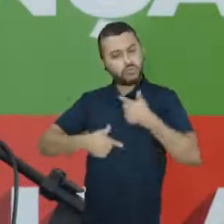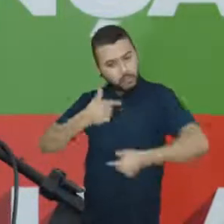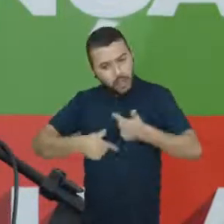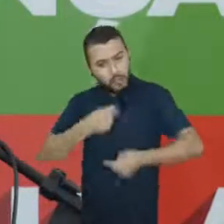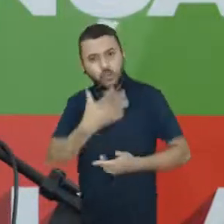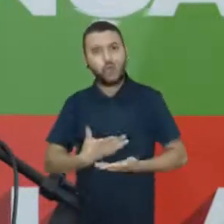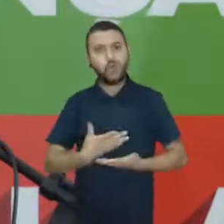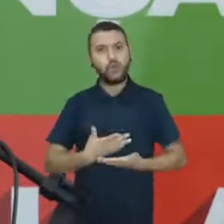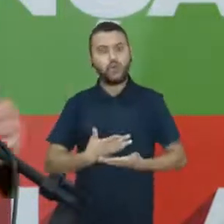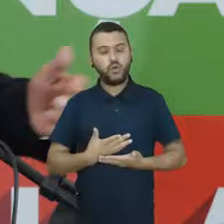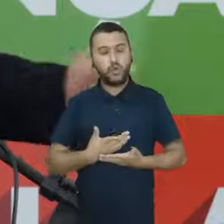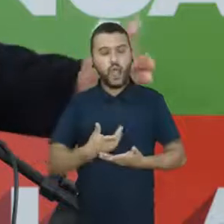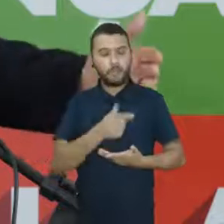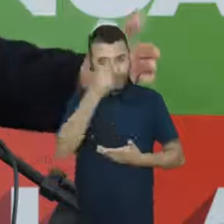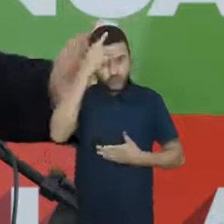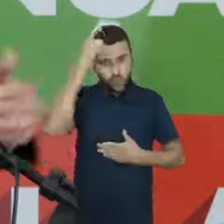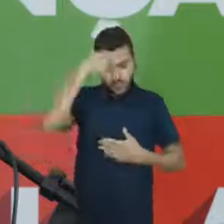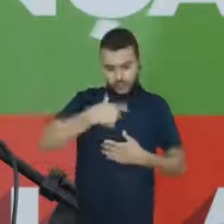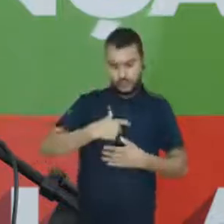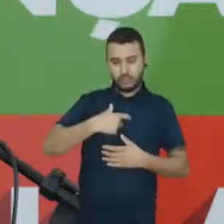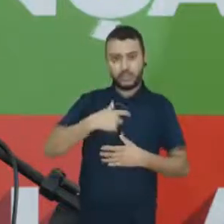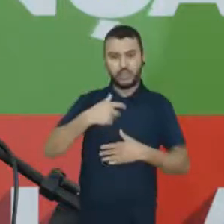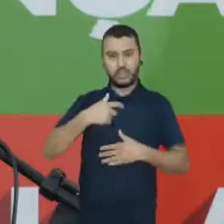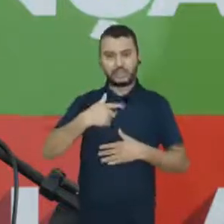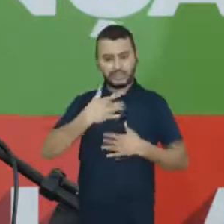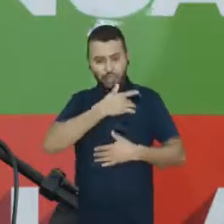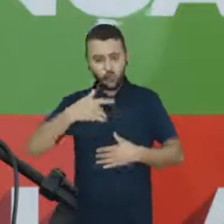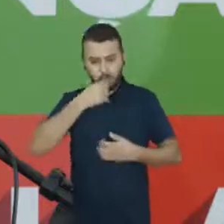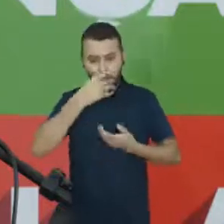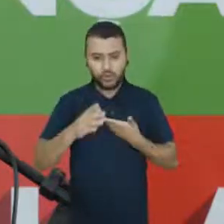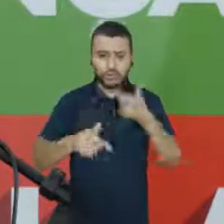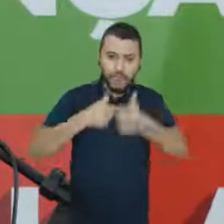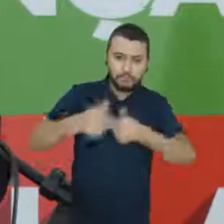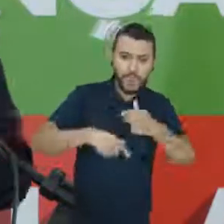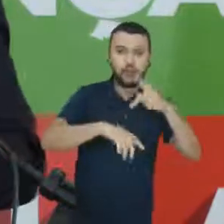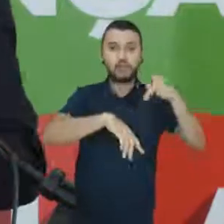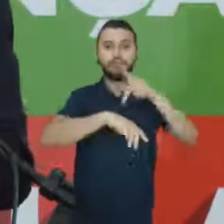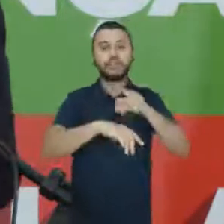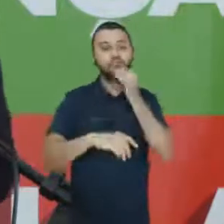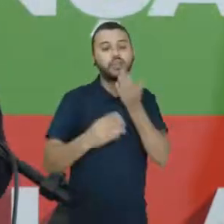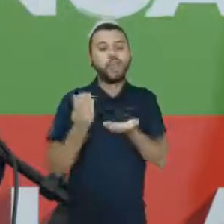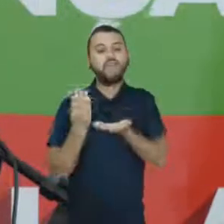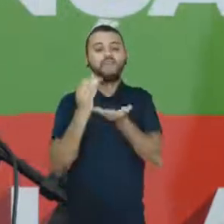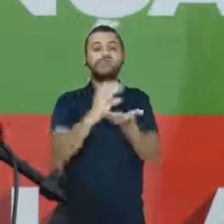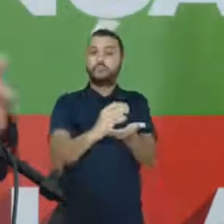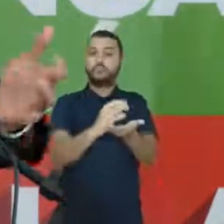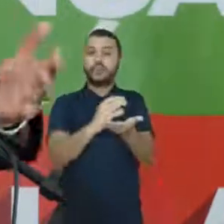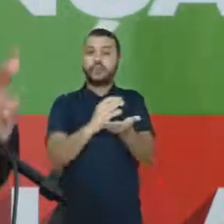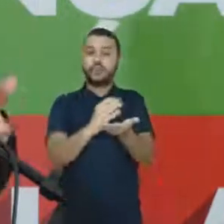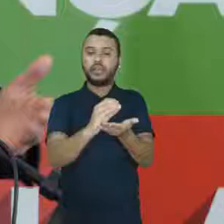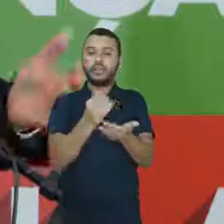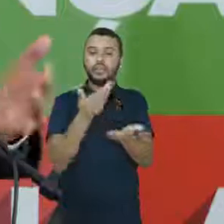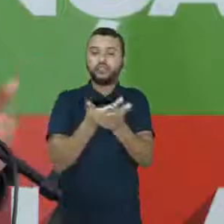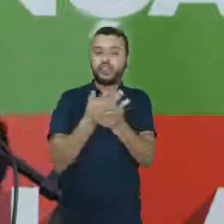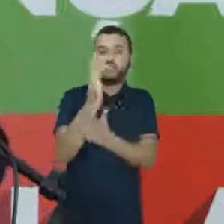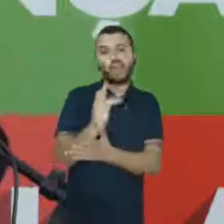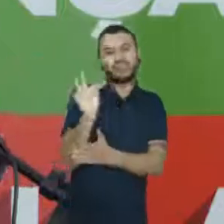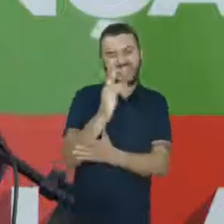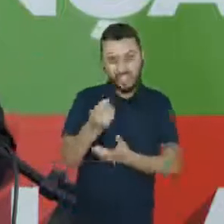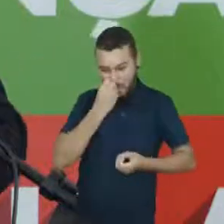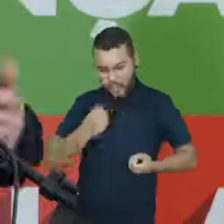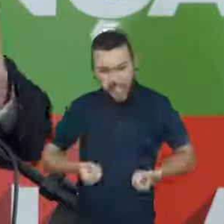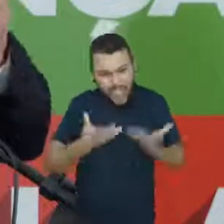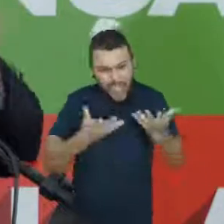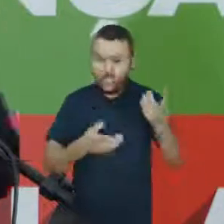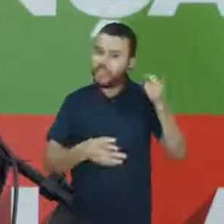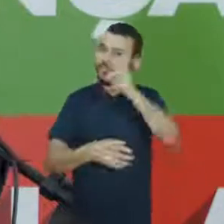país. Quando a gente investe num financiamento do FIES, tá gastando dinheiro. Ora, o que custa investir 10,